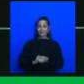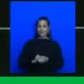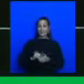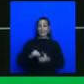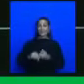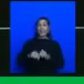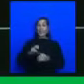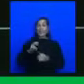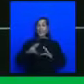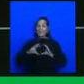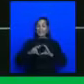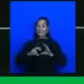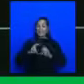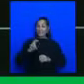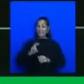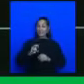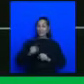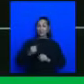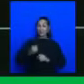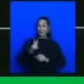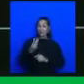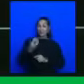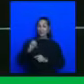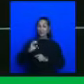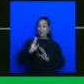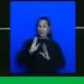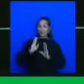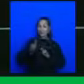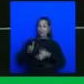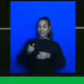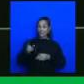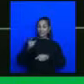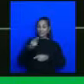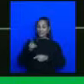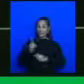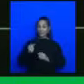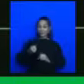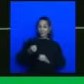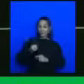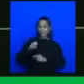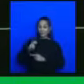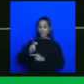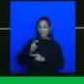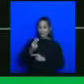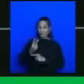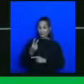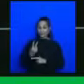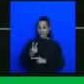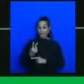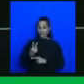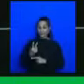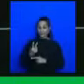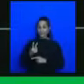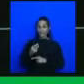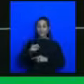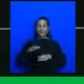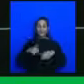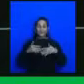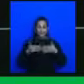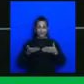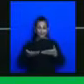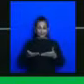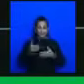30 foi a quinta bola. Sexta e última já chegou. E é o número 52.